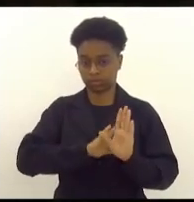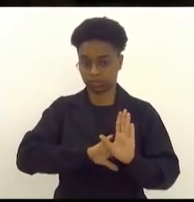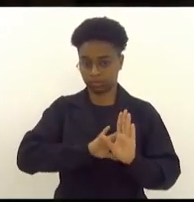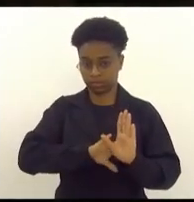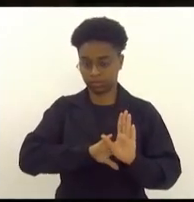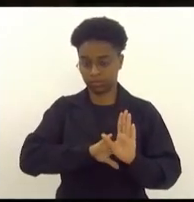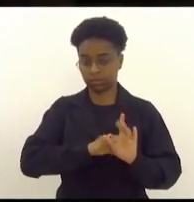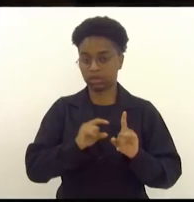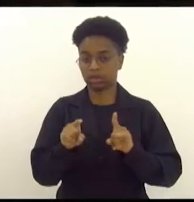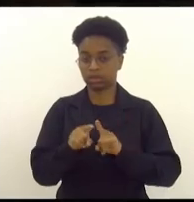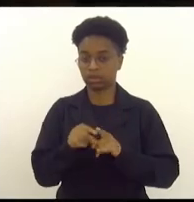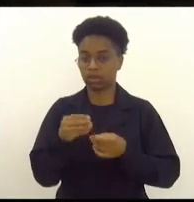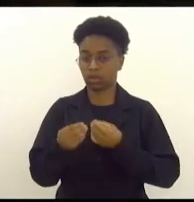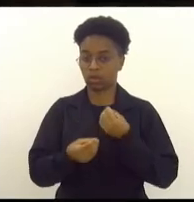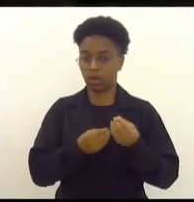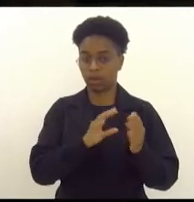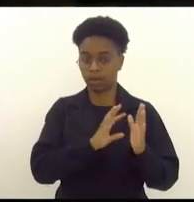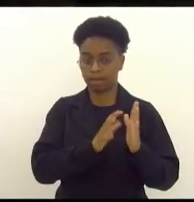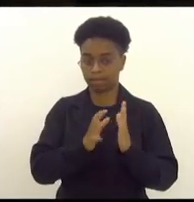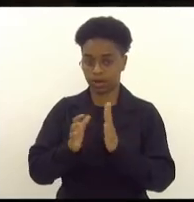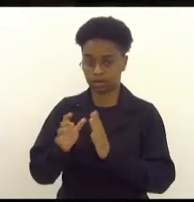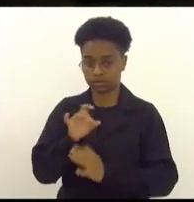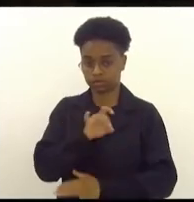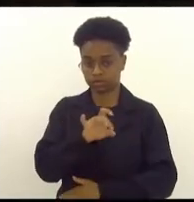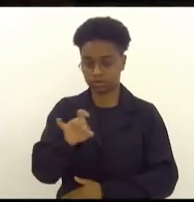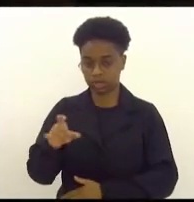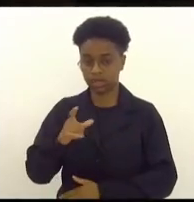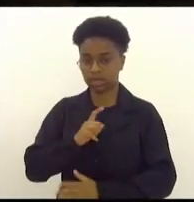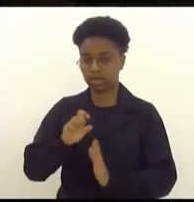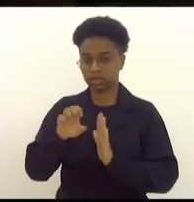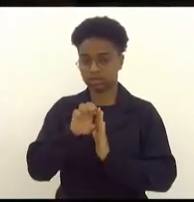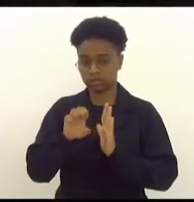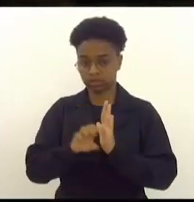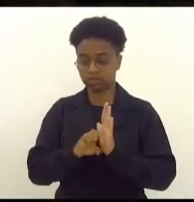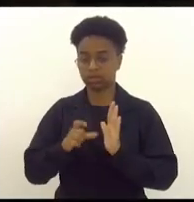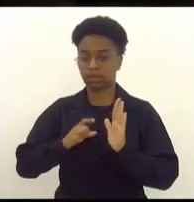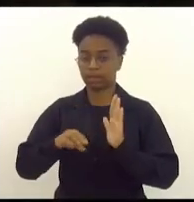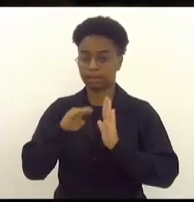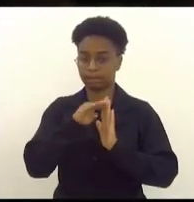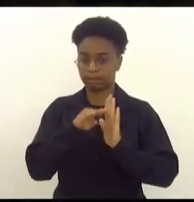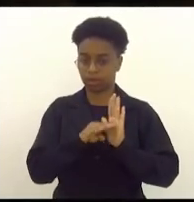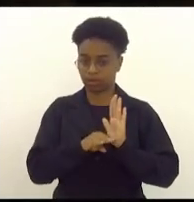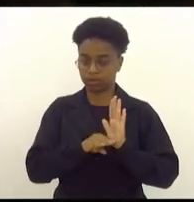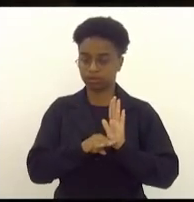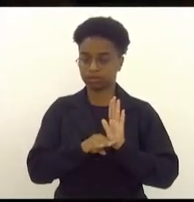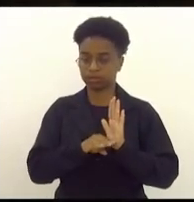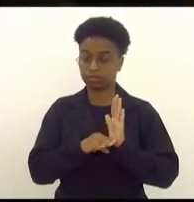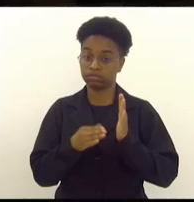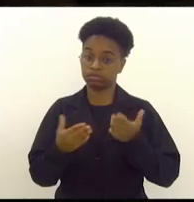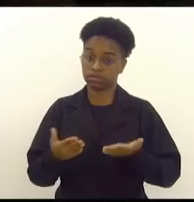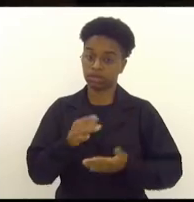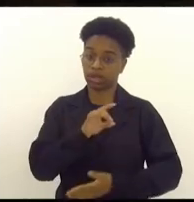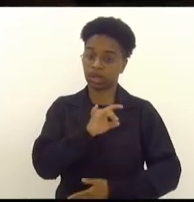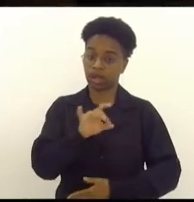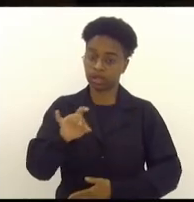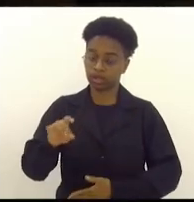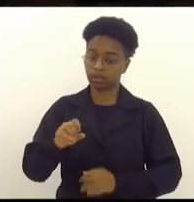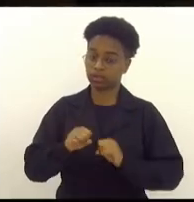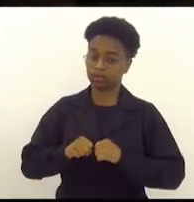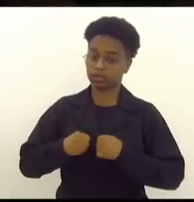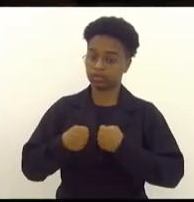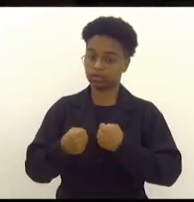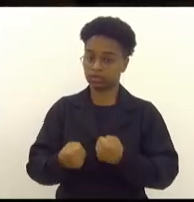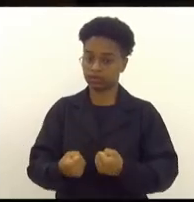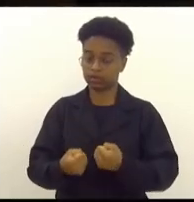e dos partidos que têm estatuto e tem pautas né cada um vai defender